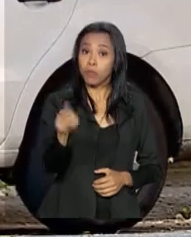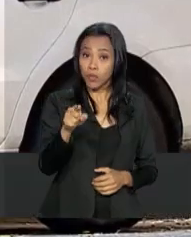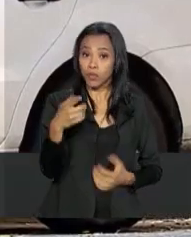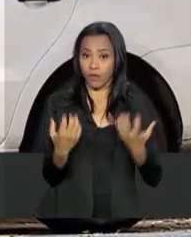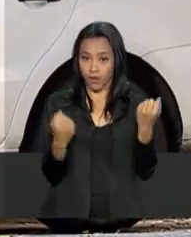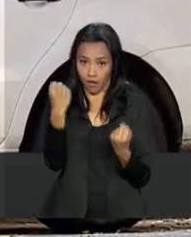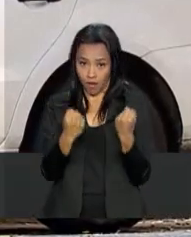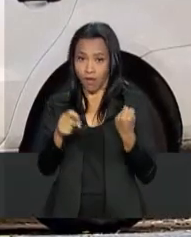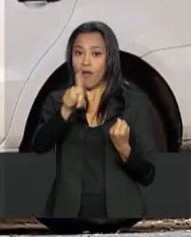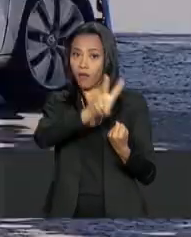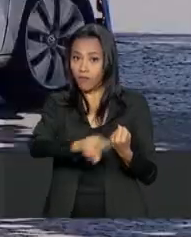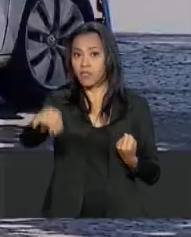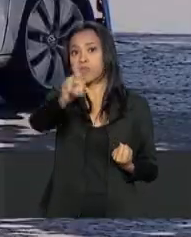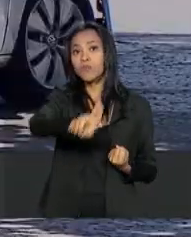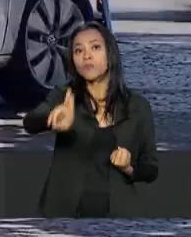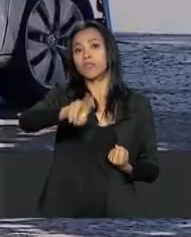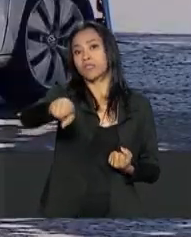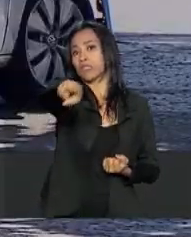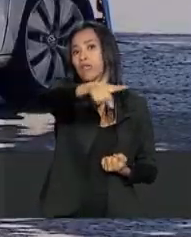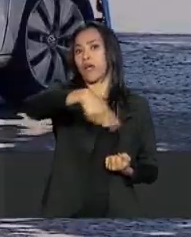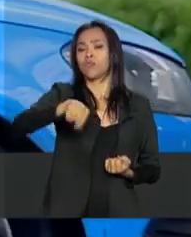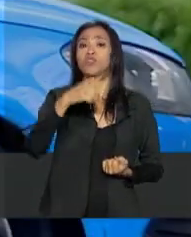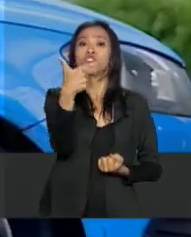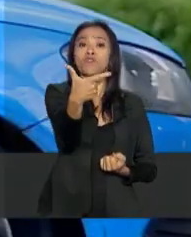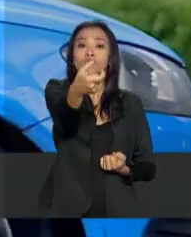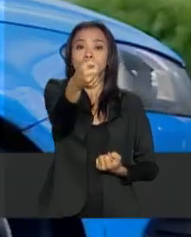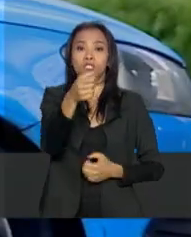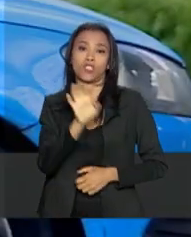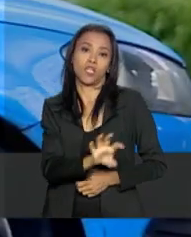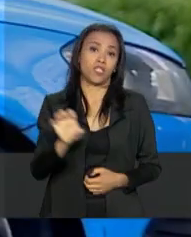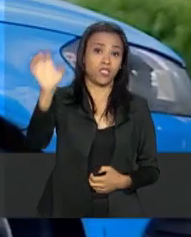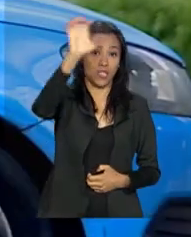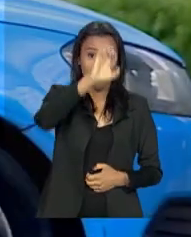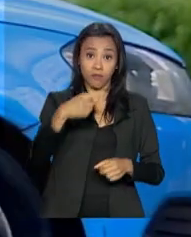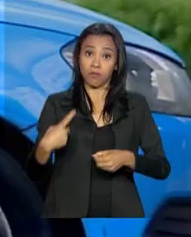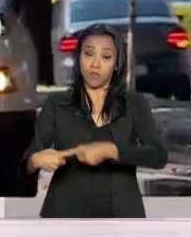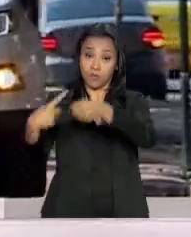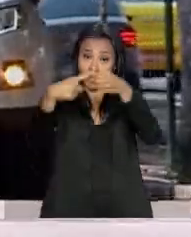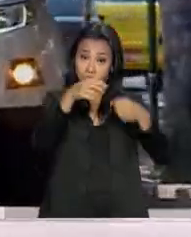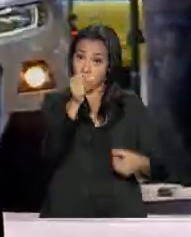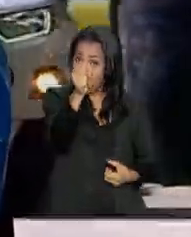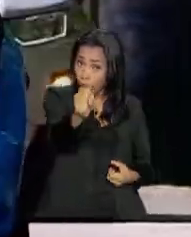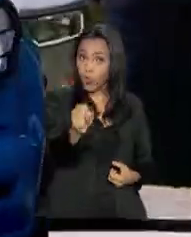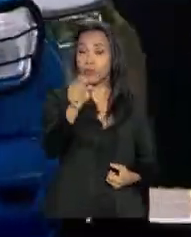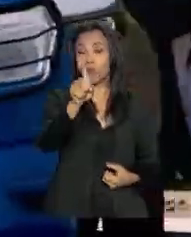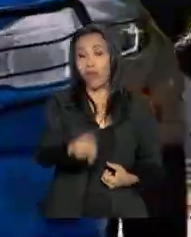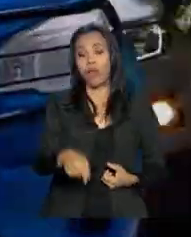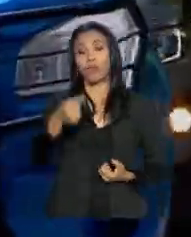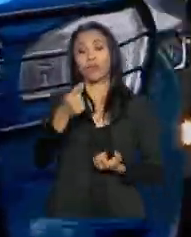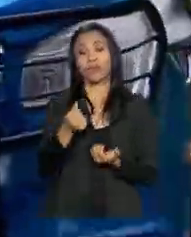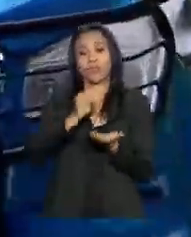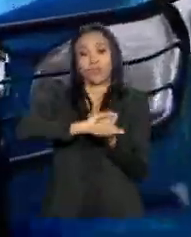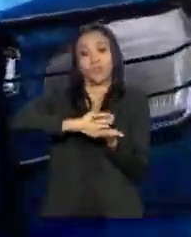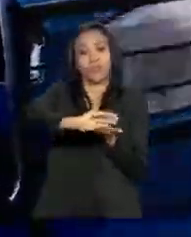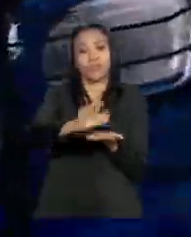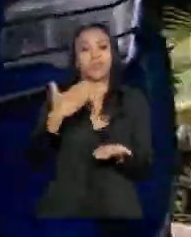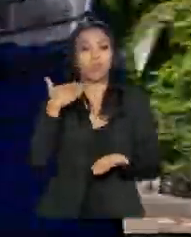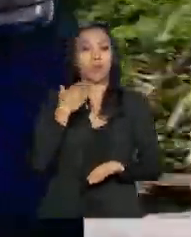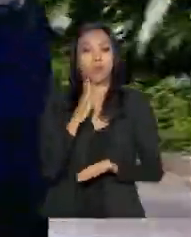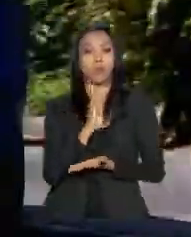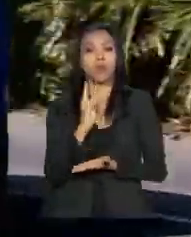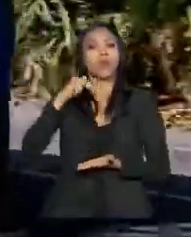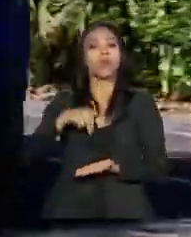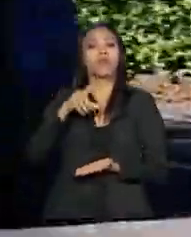ser usadas pelos órgãos de segurança de 20 estados e oito municípios serão financiadas pelo programa bnds